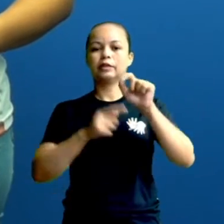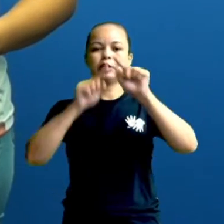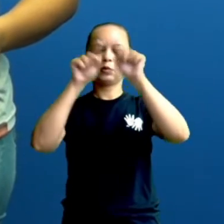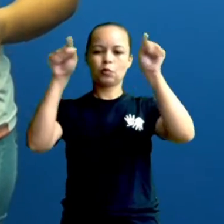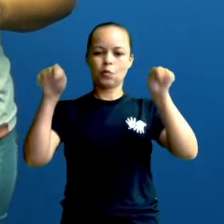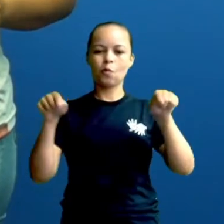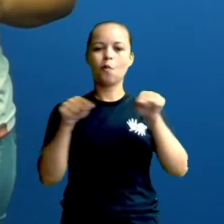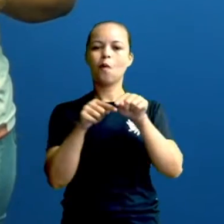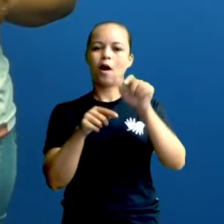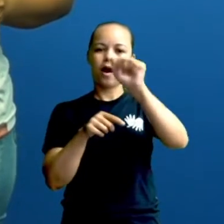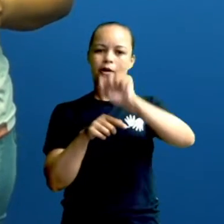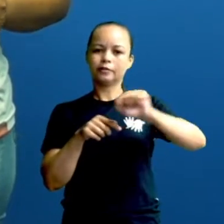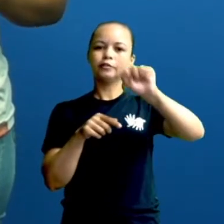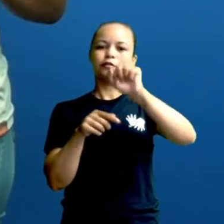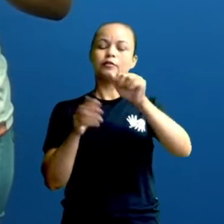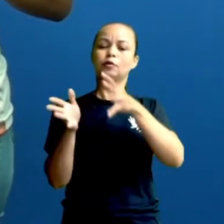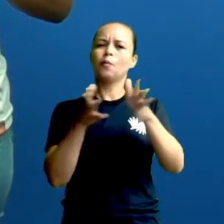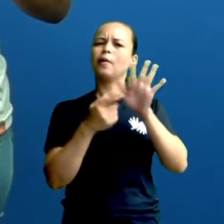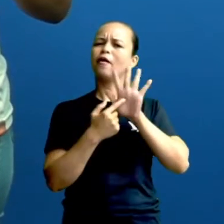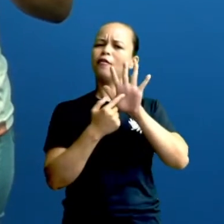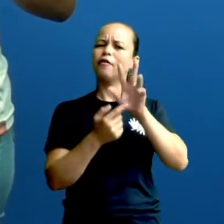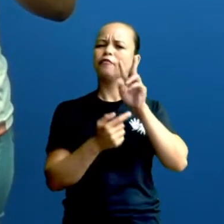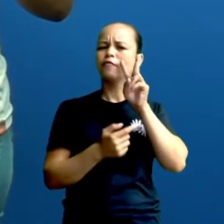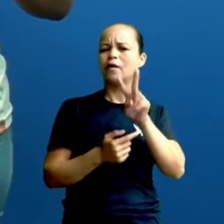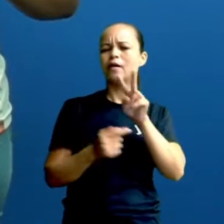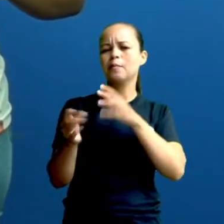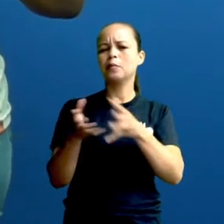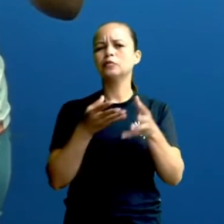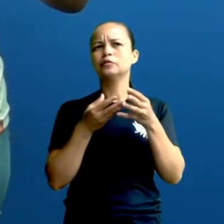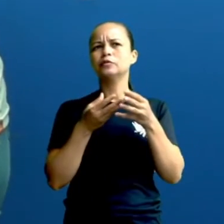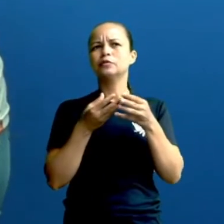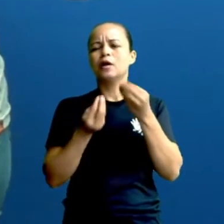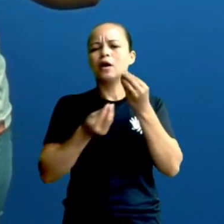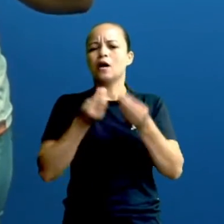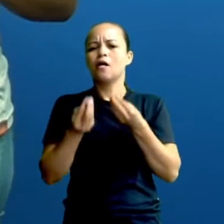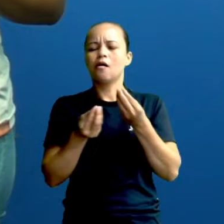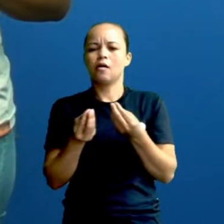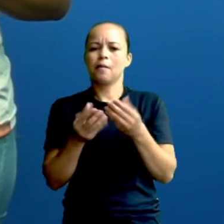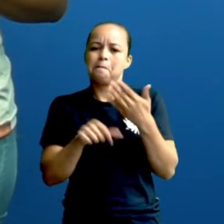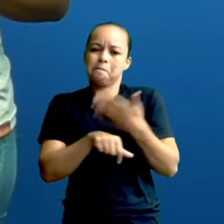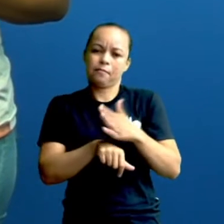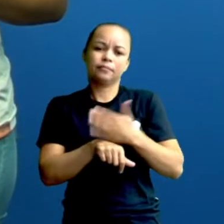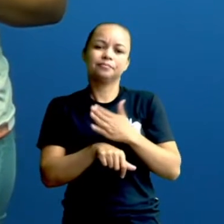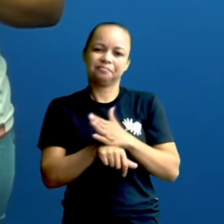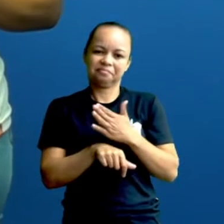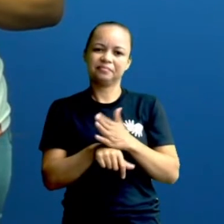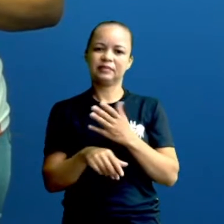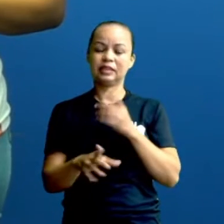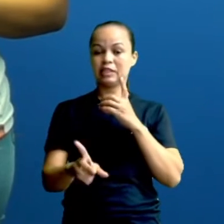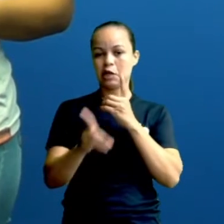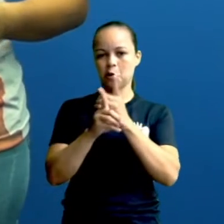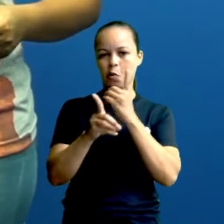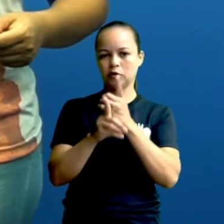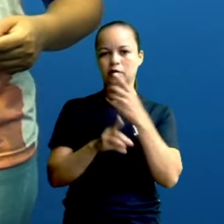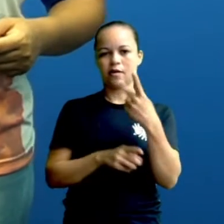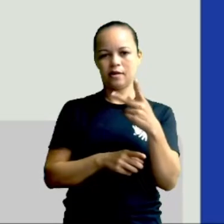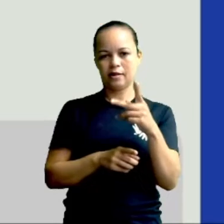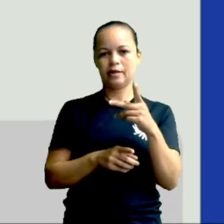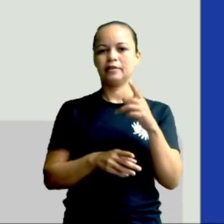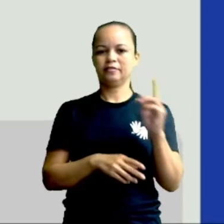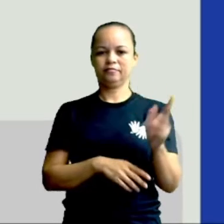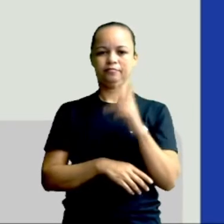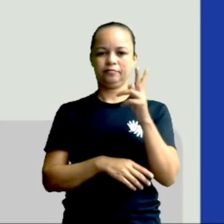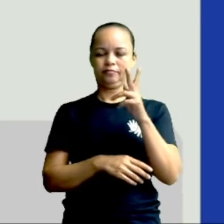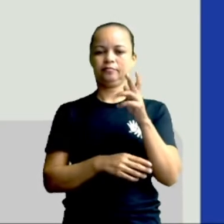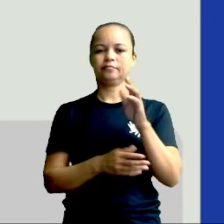Por quê? Para vermos as formas mais práticas de encontrar esses valores, tá?